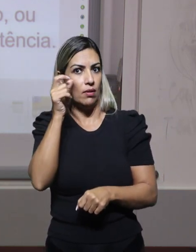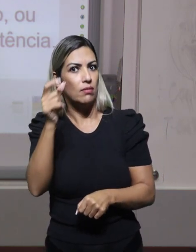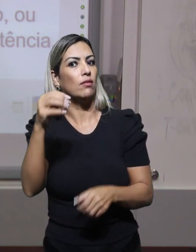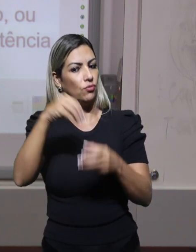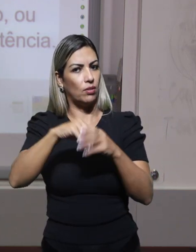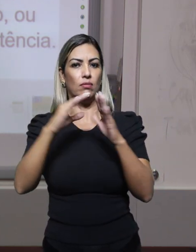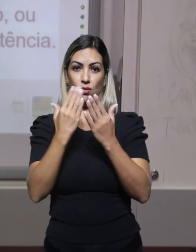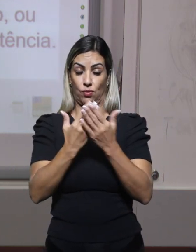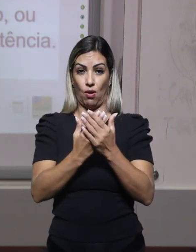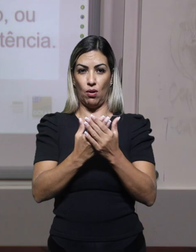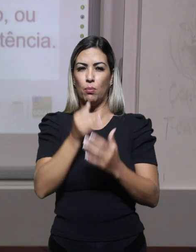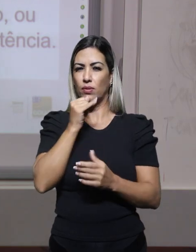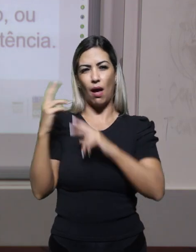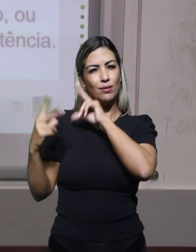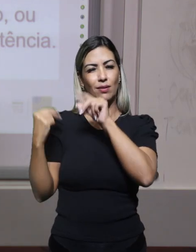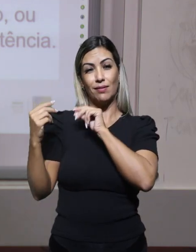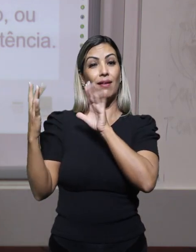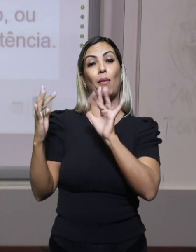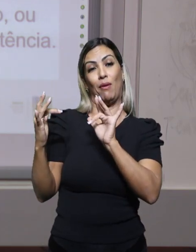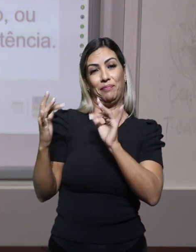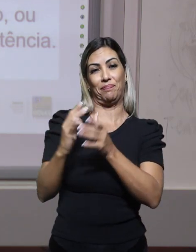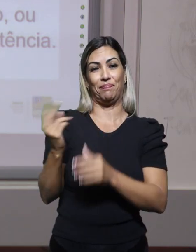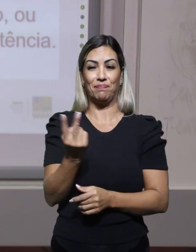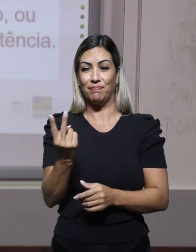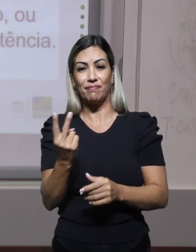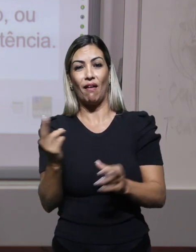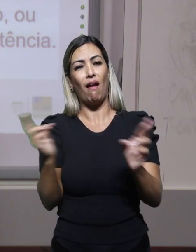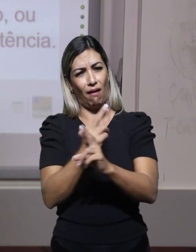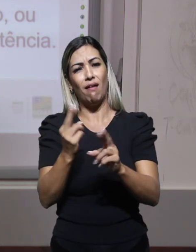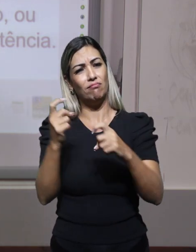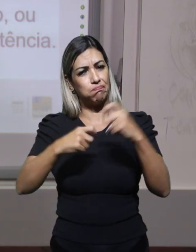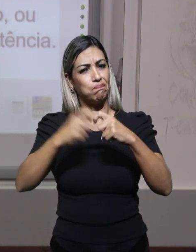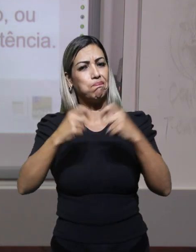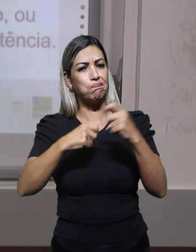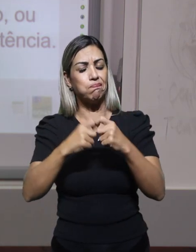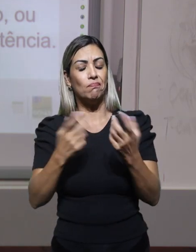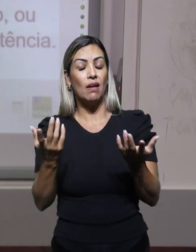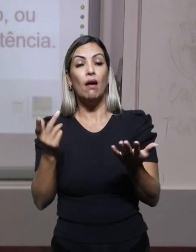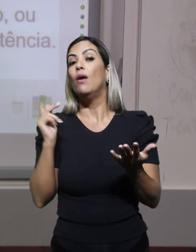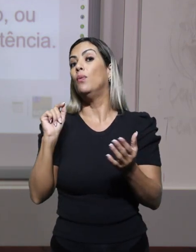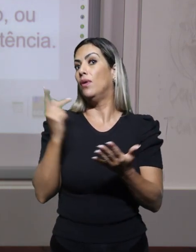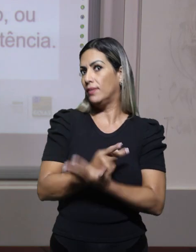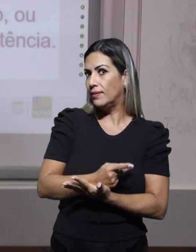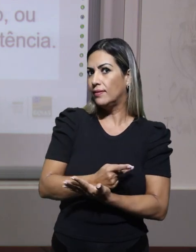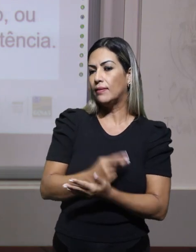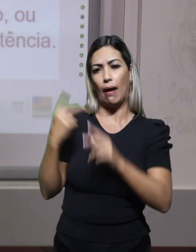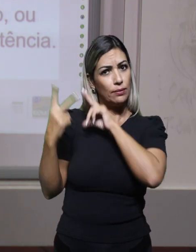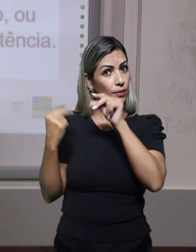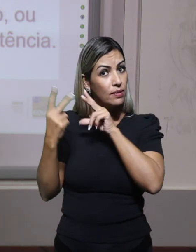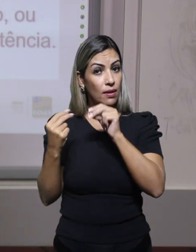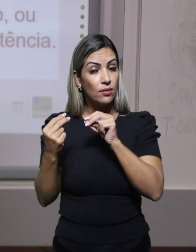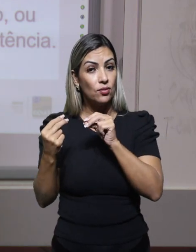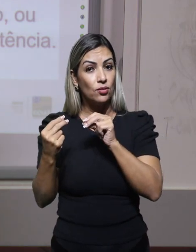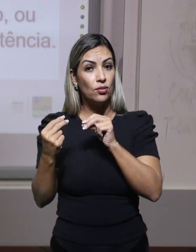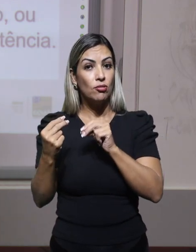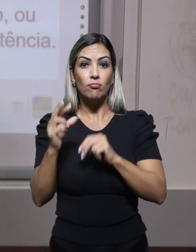escolas. Vocês pegarem adolescentes que namoram e têm ali a relação sexual. O que acontece? O